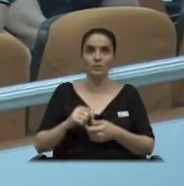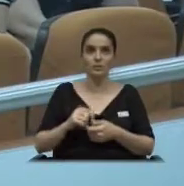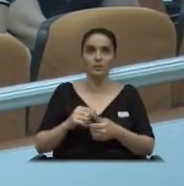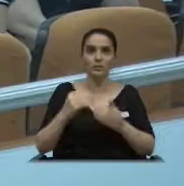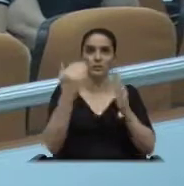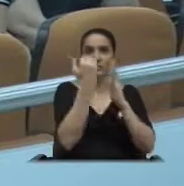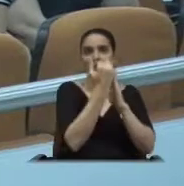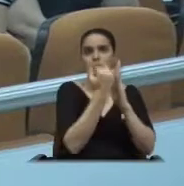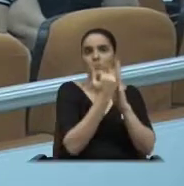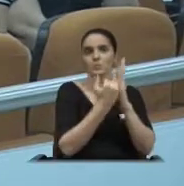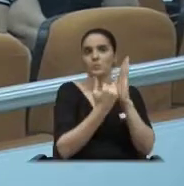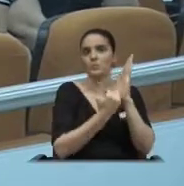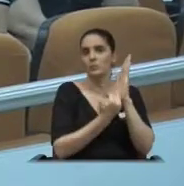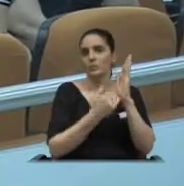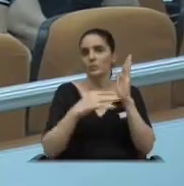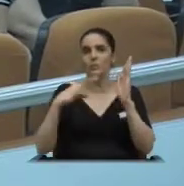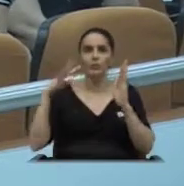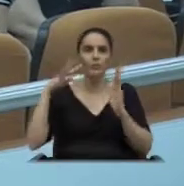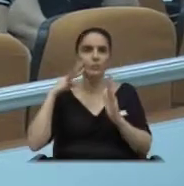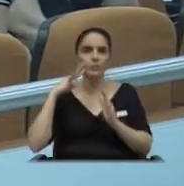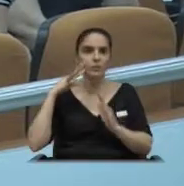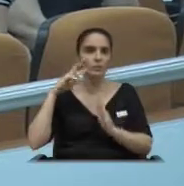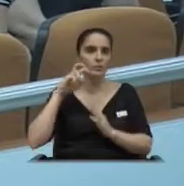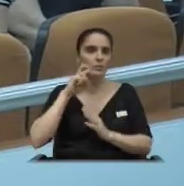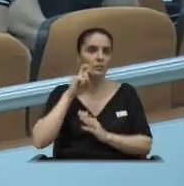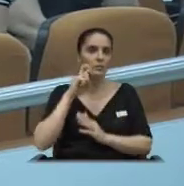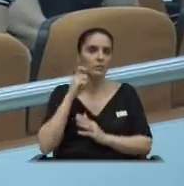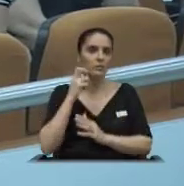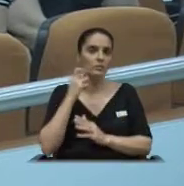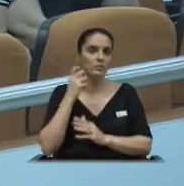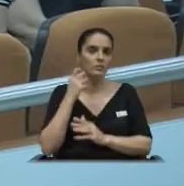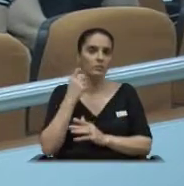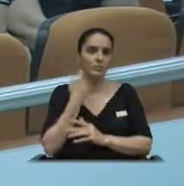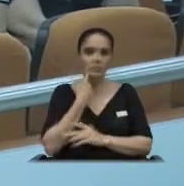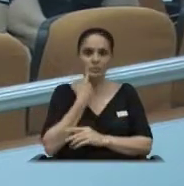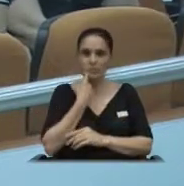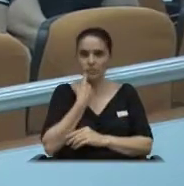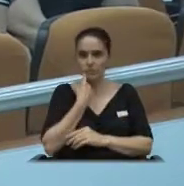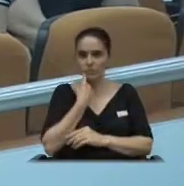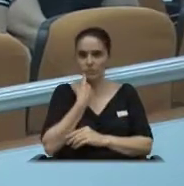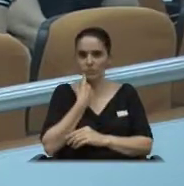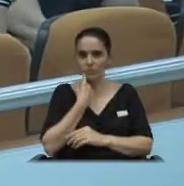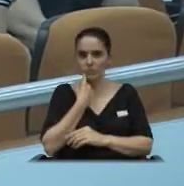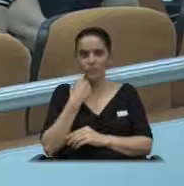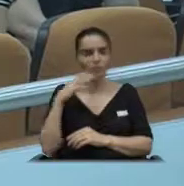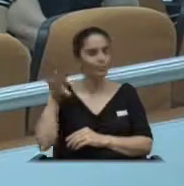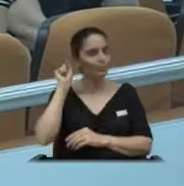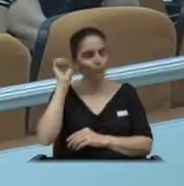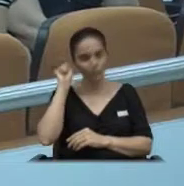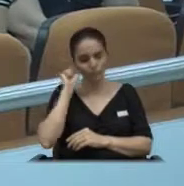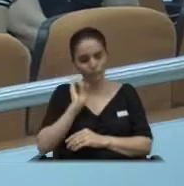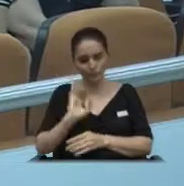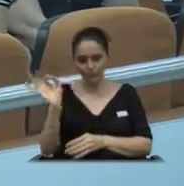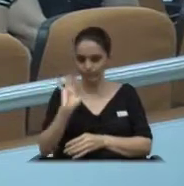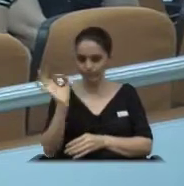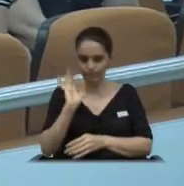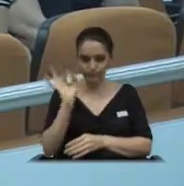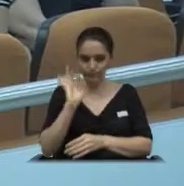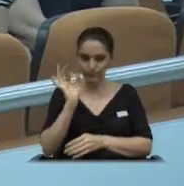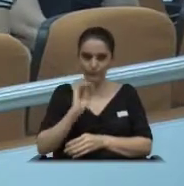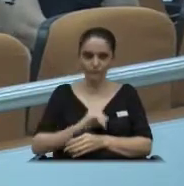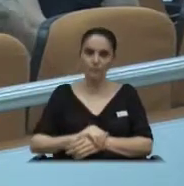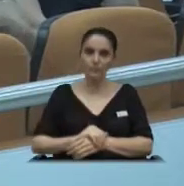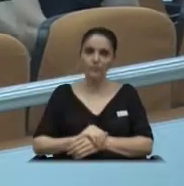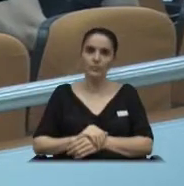quarta, quinta e sexta. Cada um, entendo eu, que foi para o seu dia. Nós precisamos mudar uma atividade de sexta para a quarta. Nessa